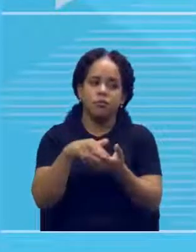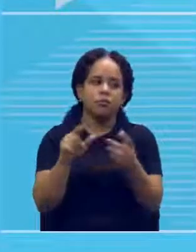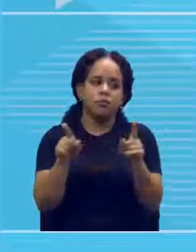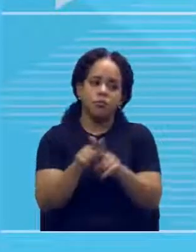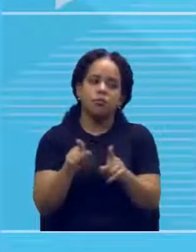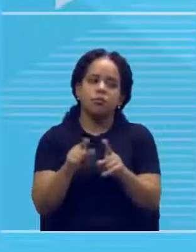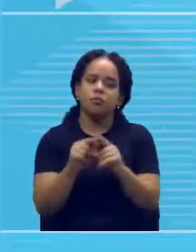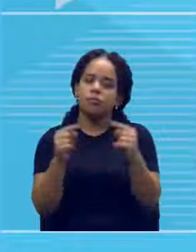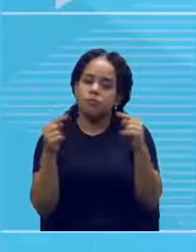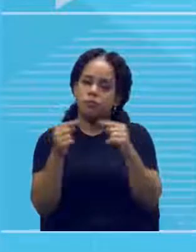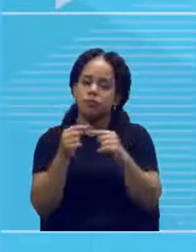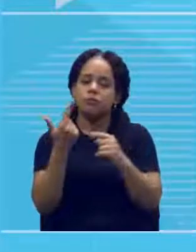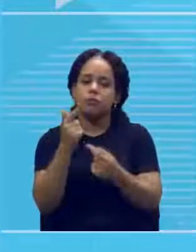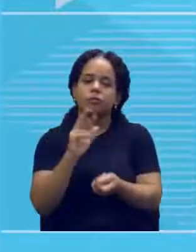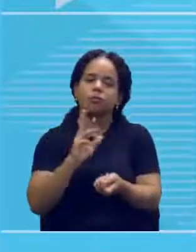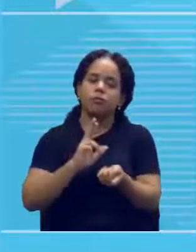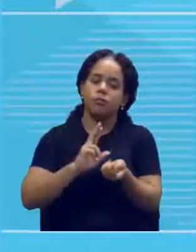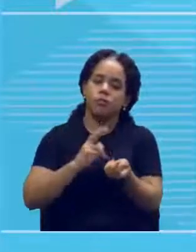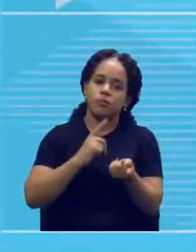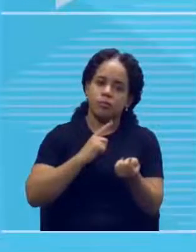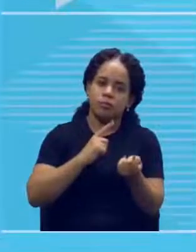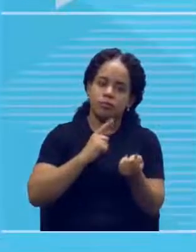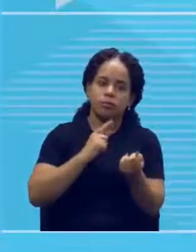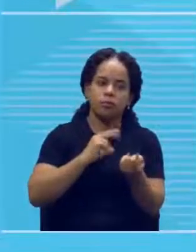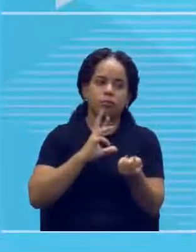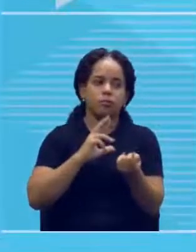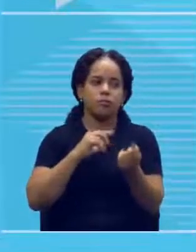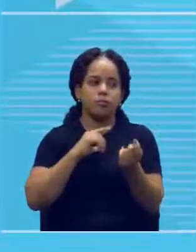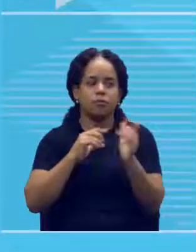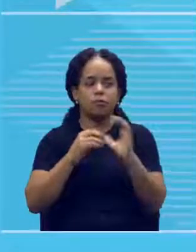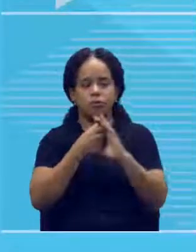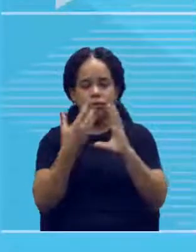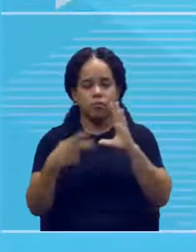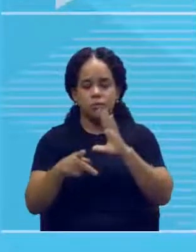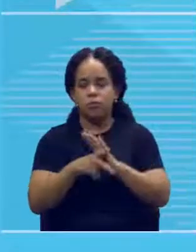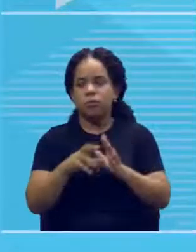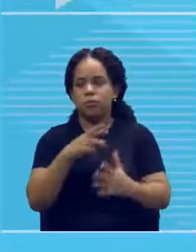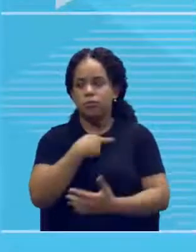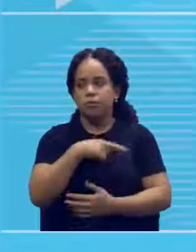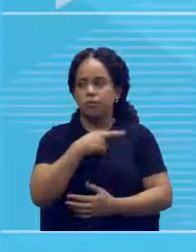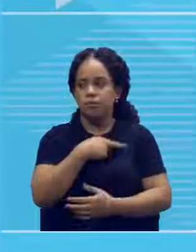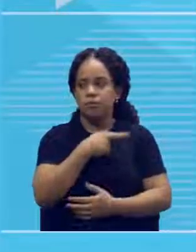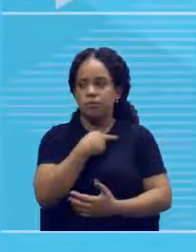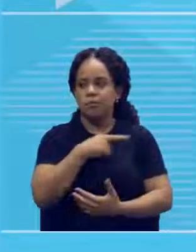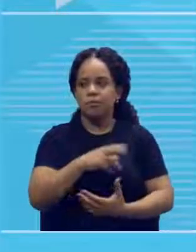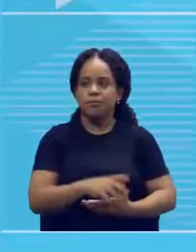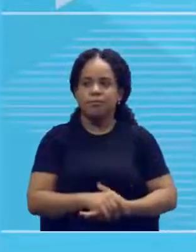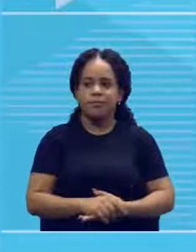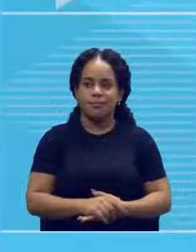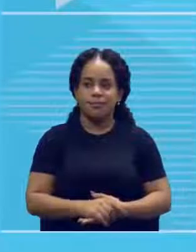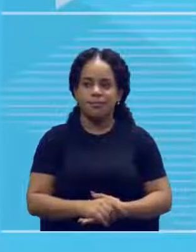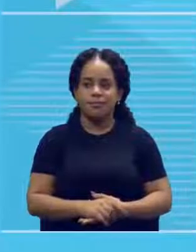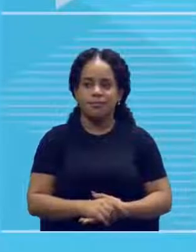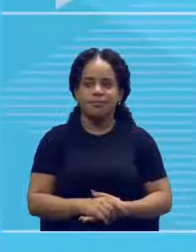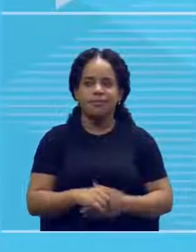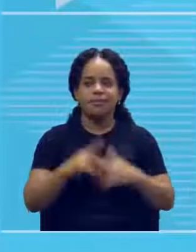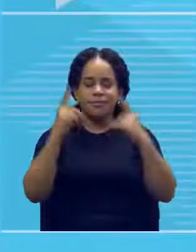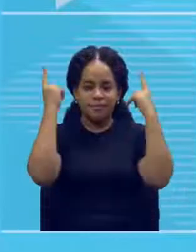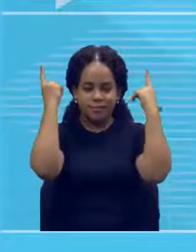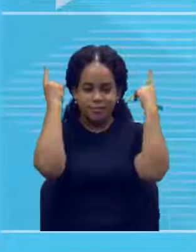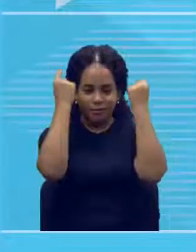outros rituais, né? Como eu disse para vocês, lá na Grécia, o deus das